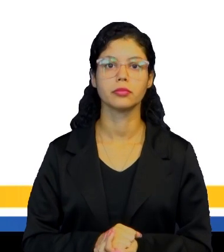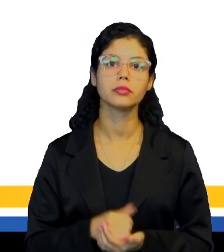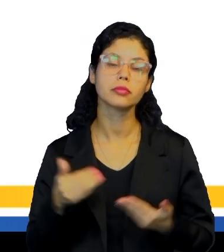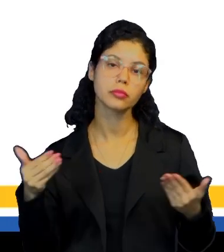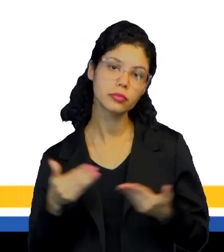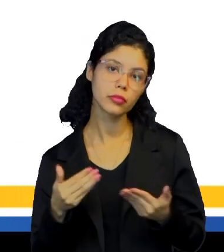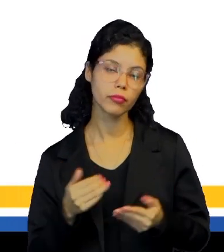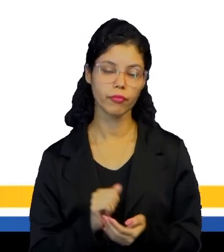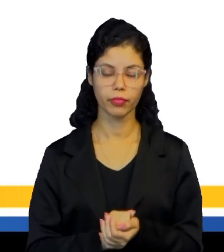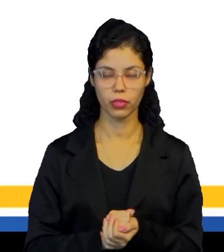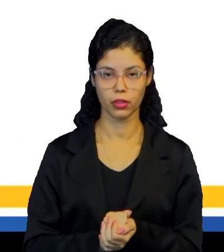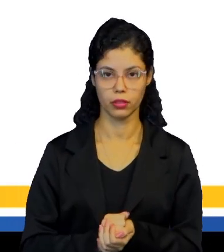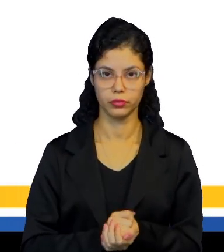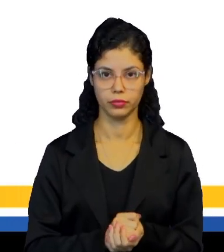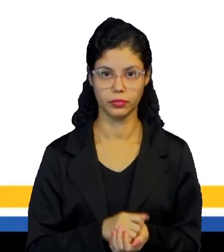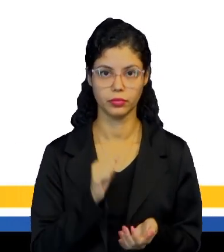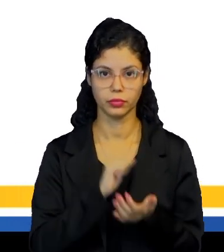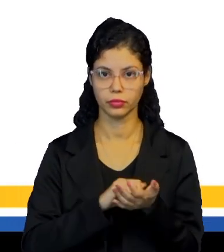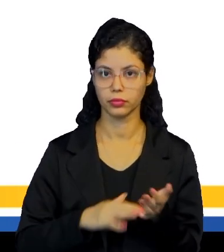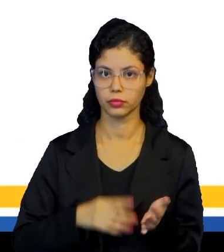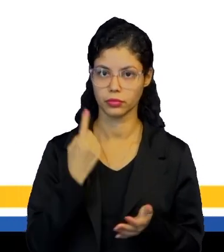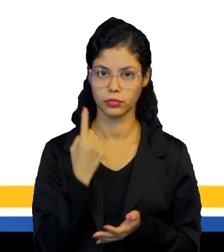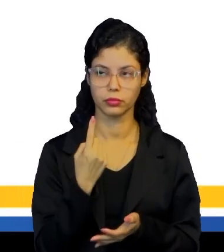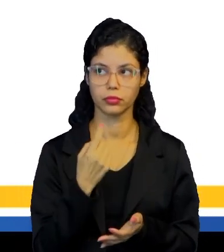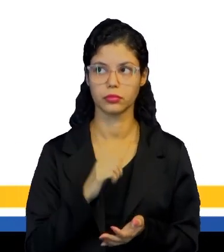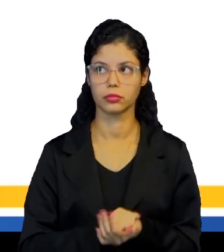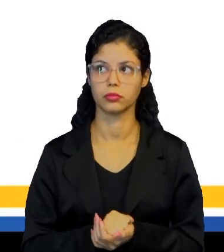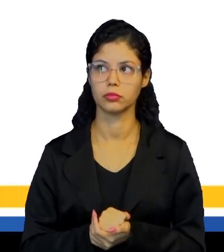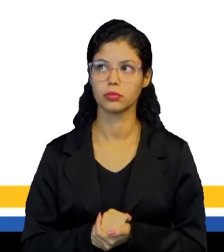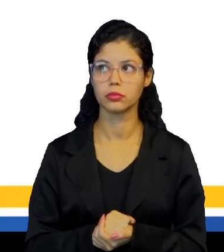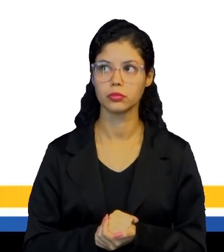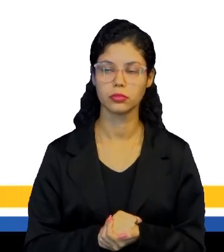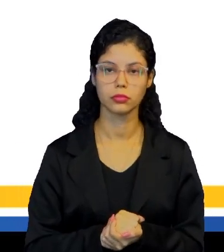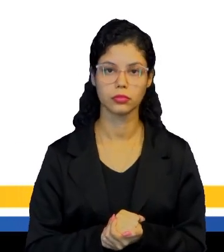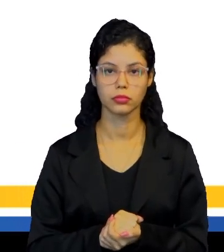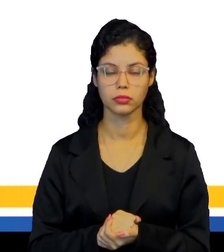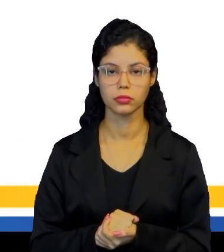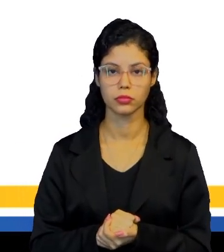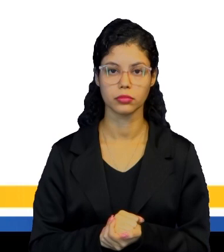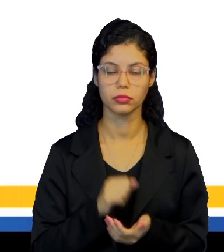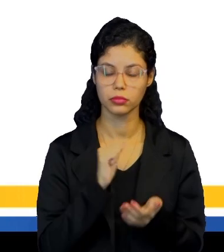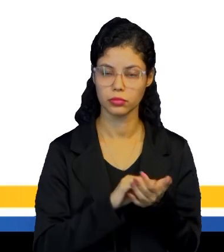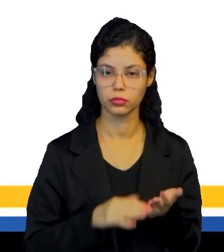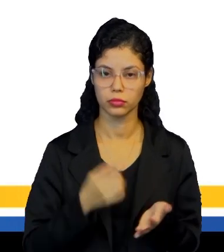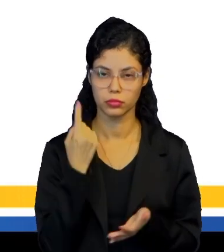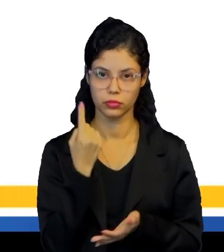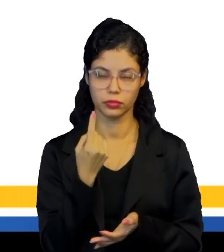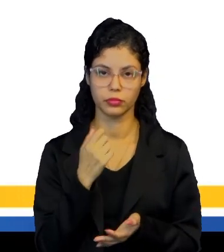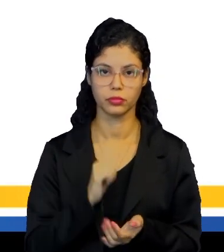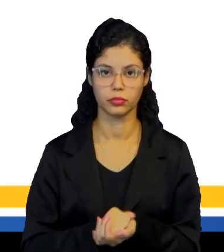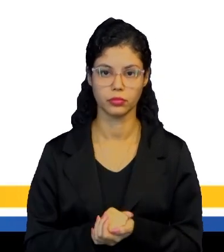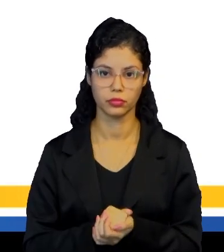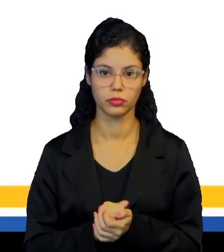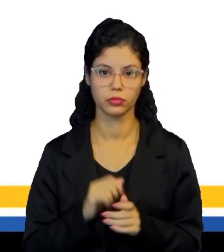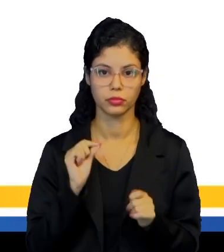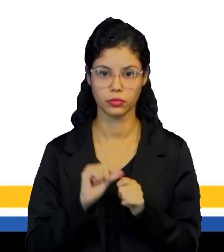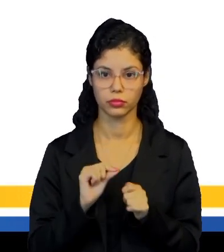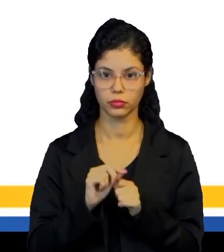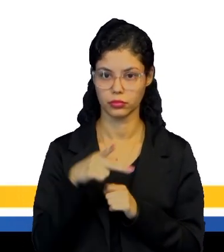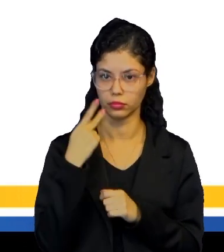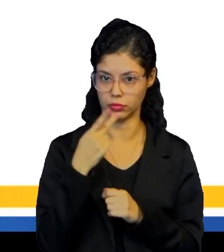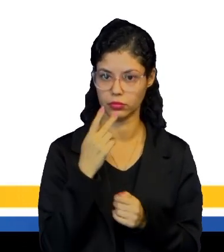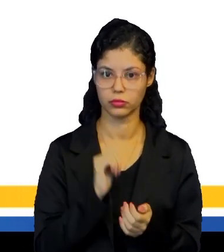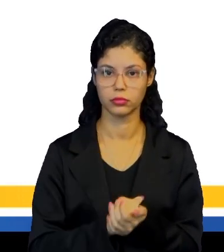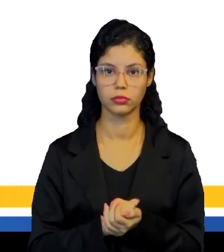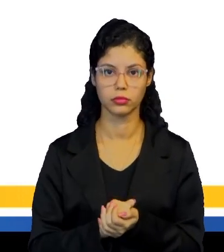bom então agora vamos ver o exercitando um e no exercitando um vamos